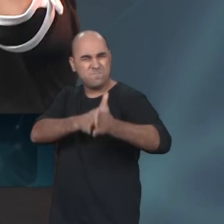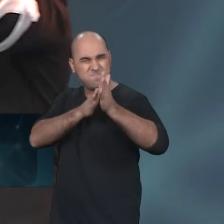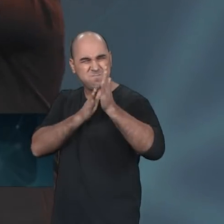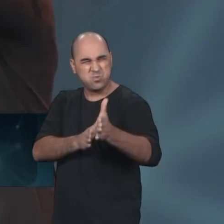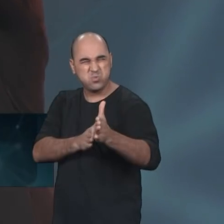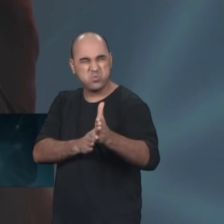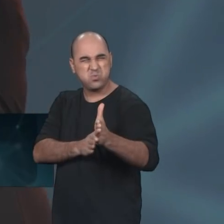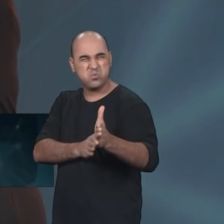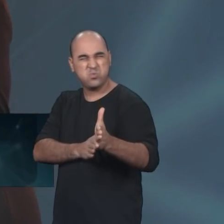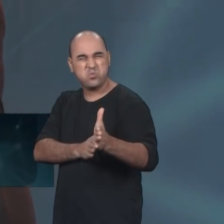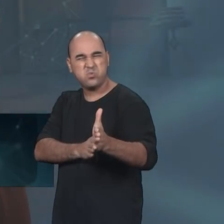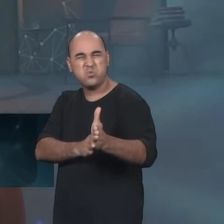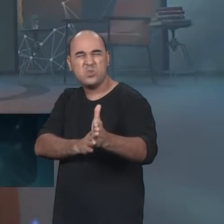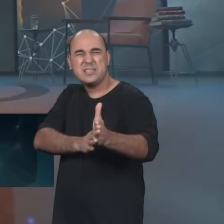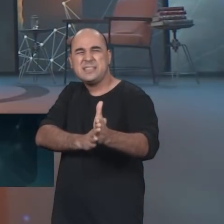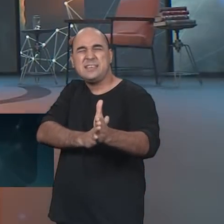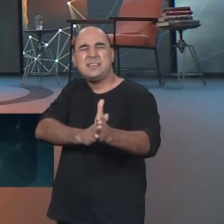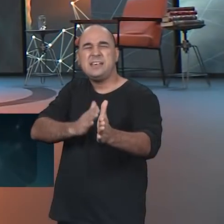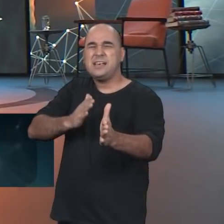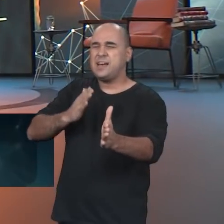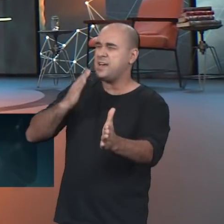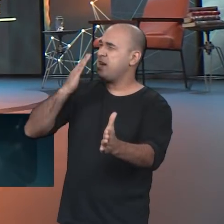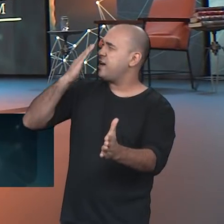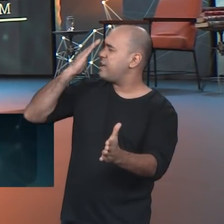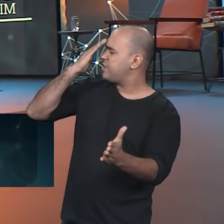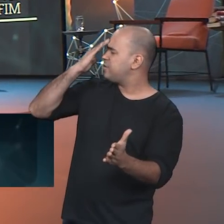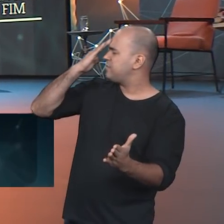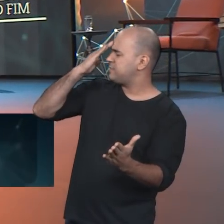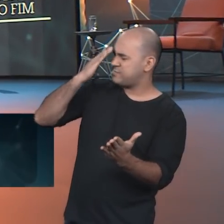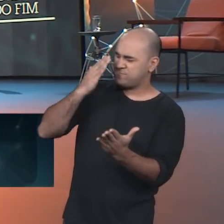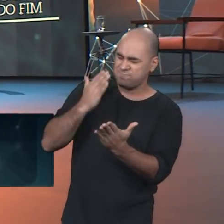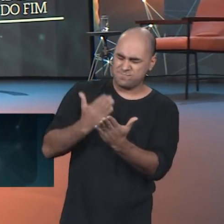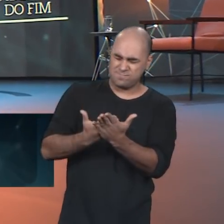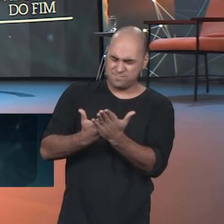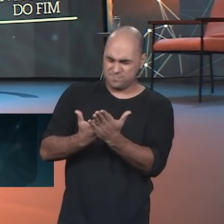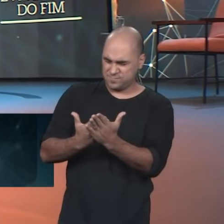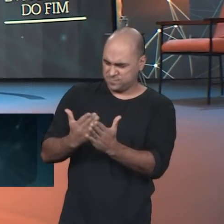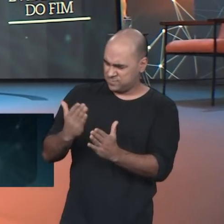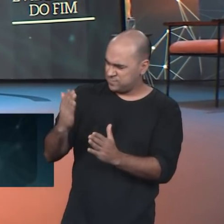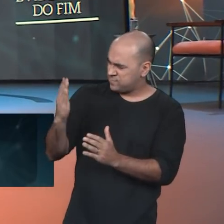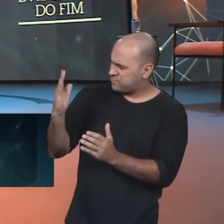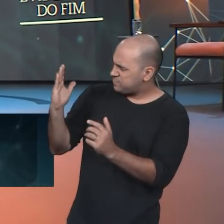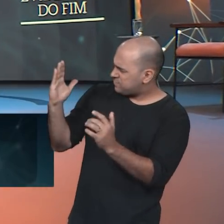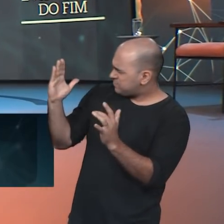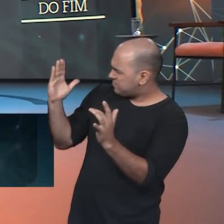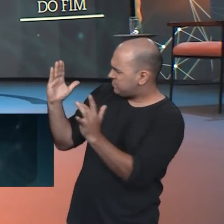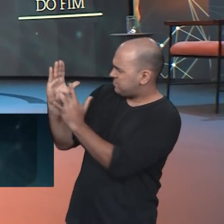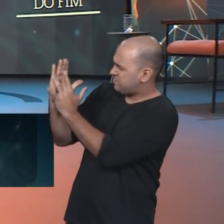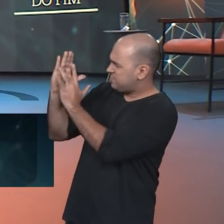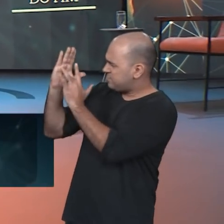seguir, confiando no meu Cristo. Vou chegar, vou